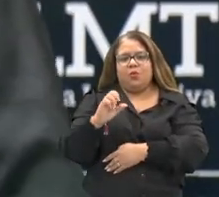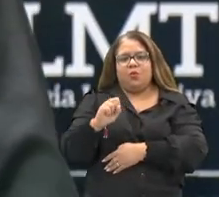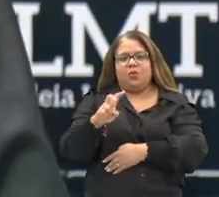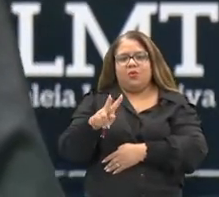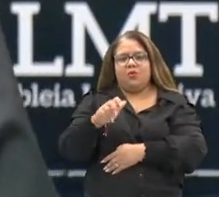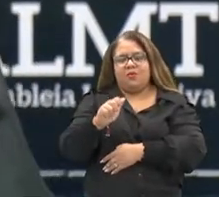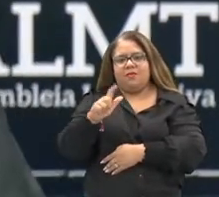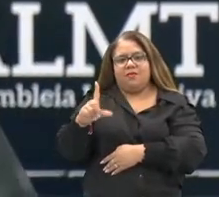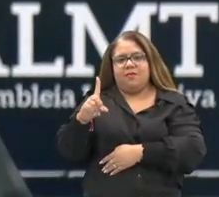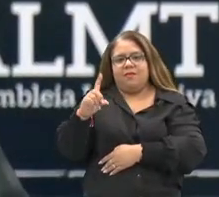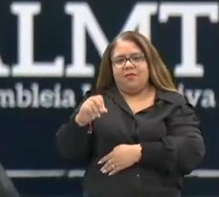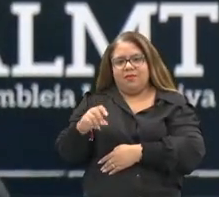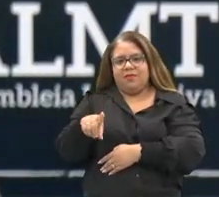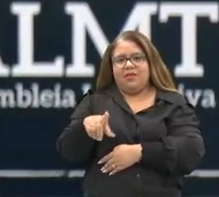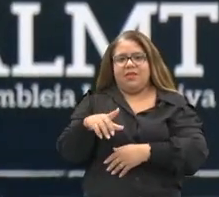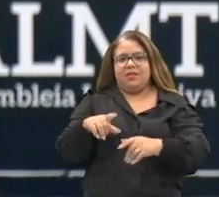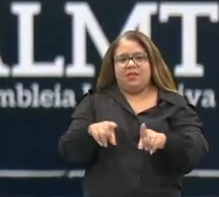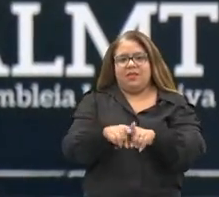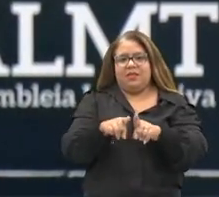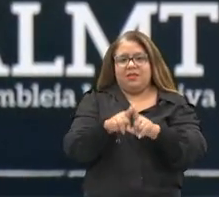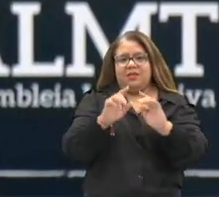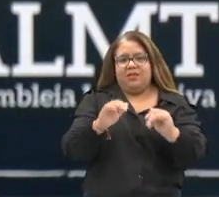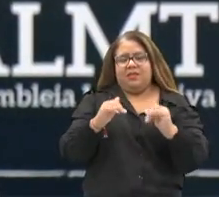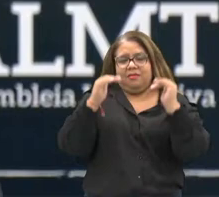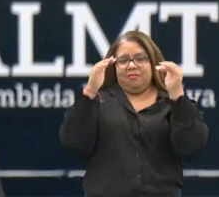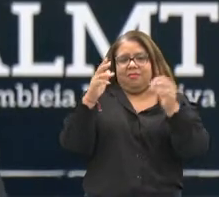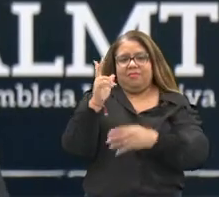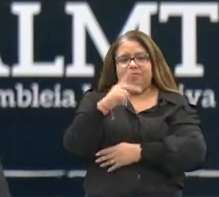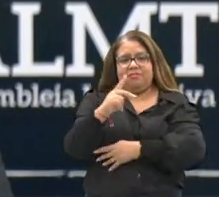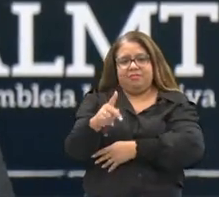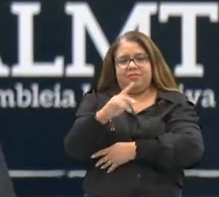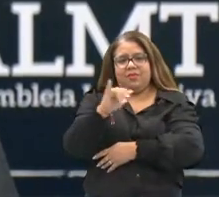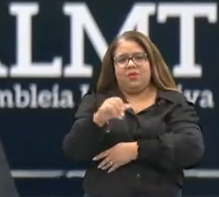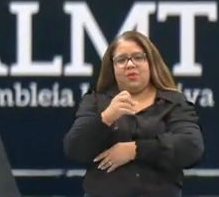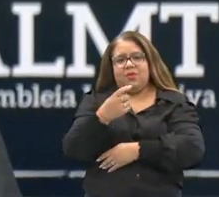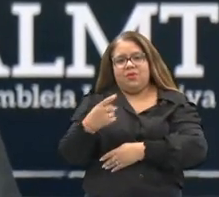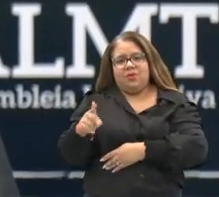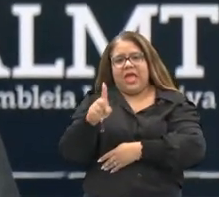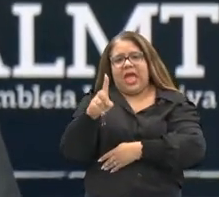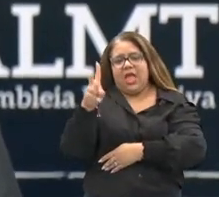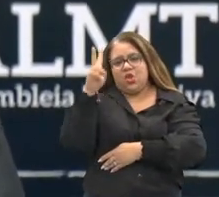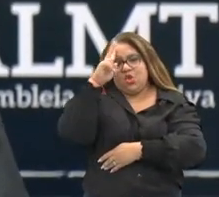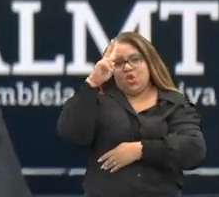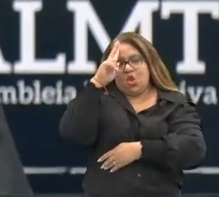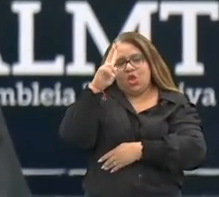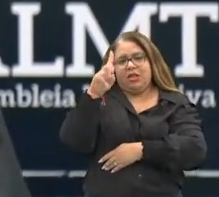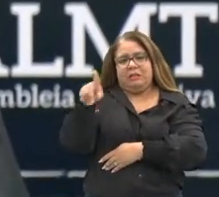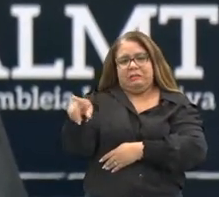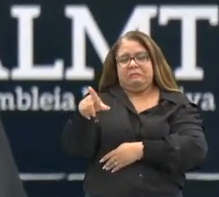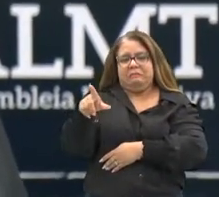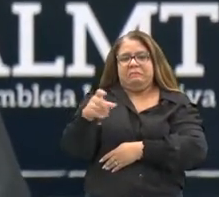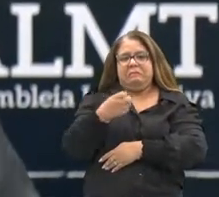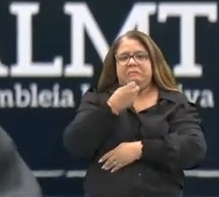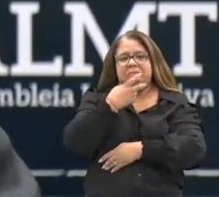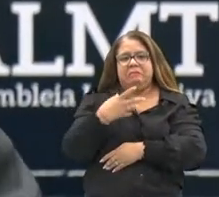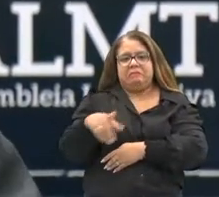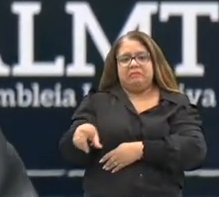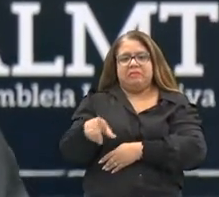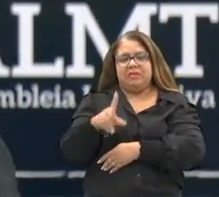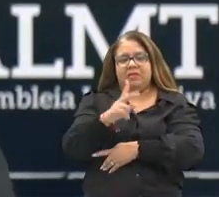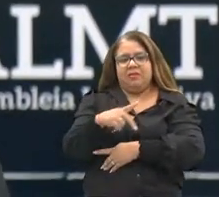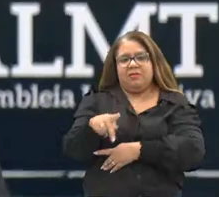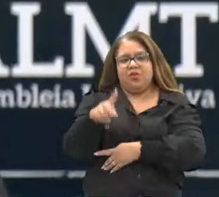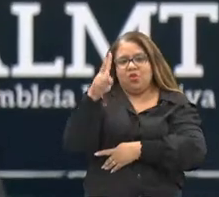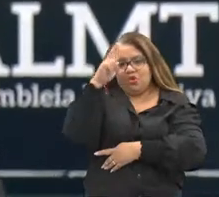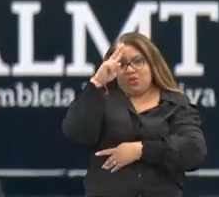prezado doutor professor João, grande historiador do nosso estado, saúde de forma toda